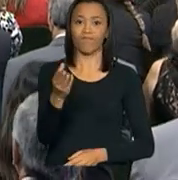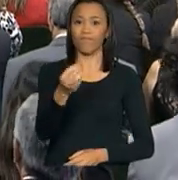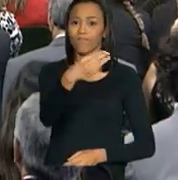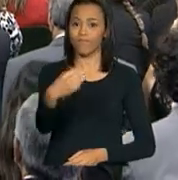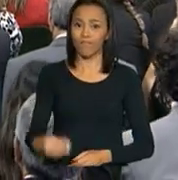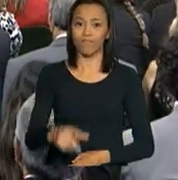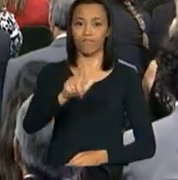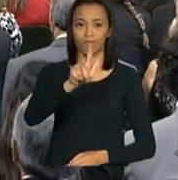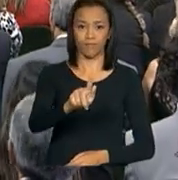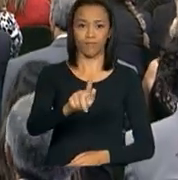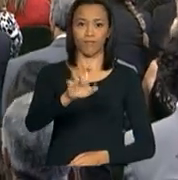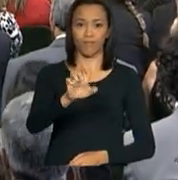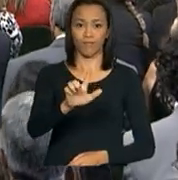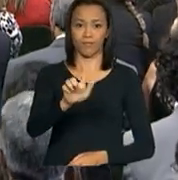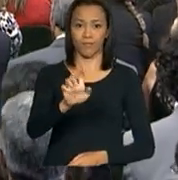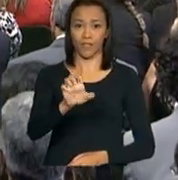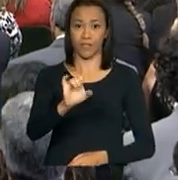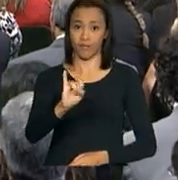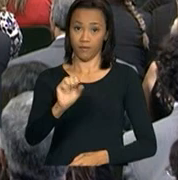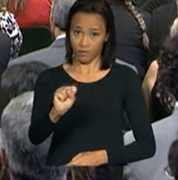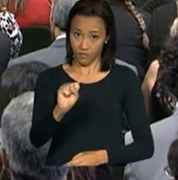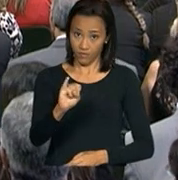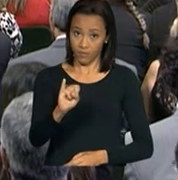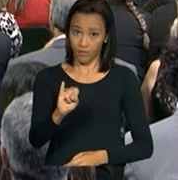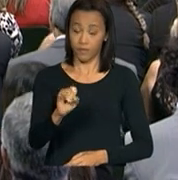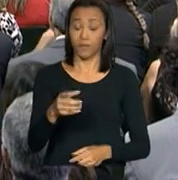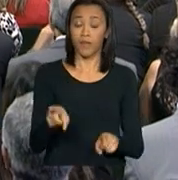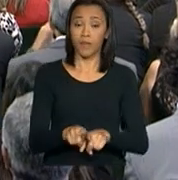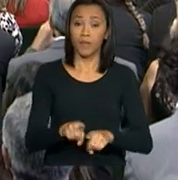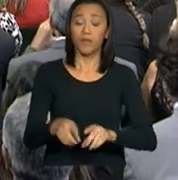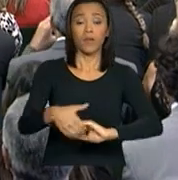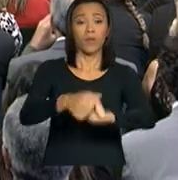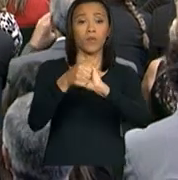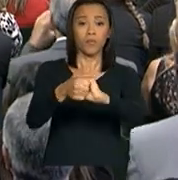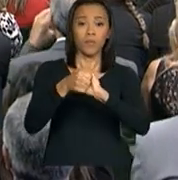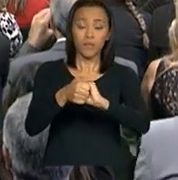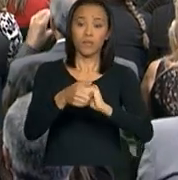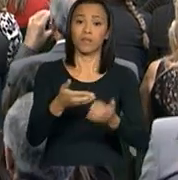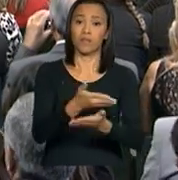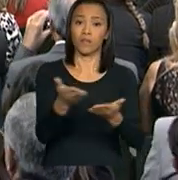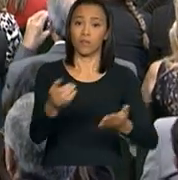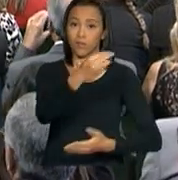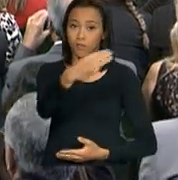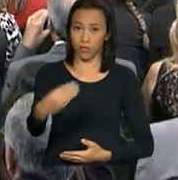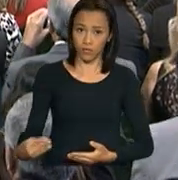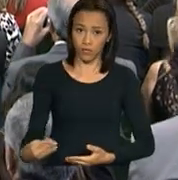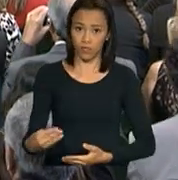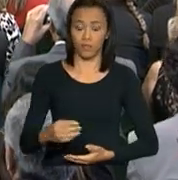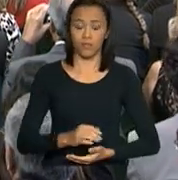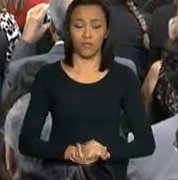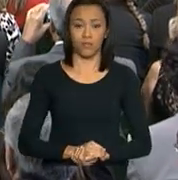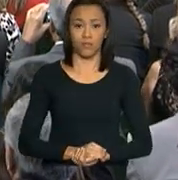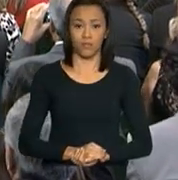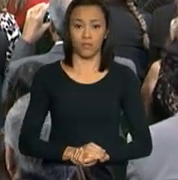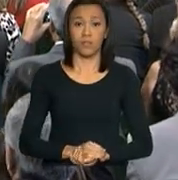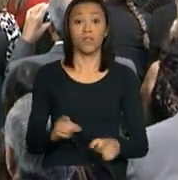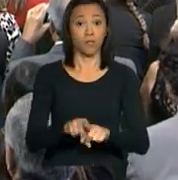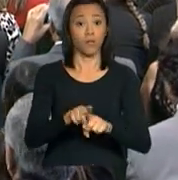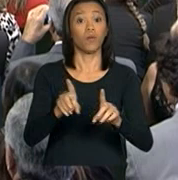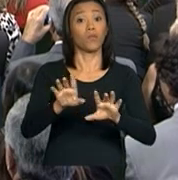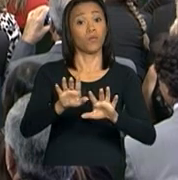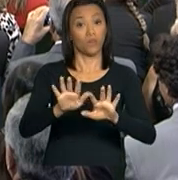civil gace Hoffman queria cumprimentar os ministros aliás queria cumprimentar os